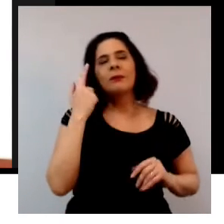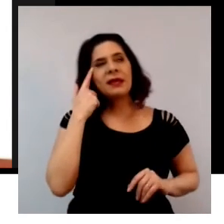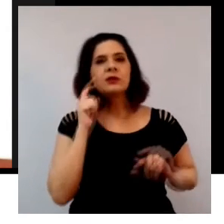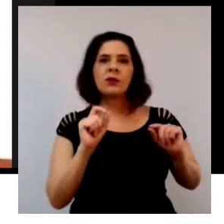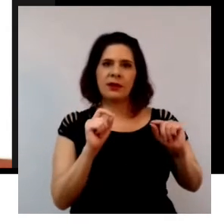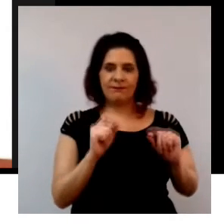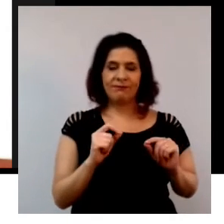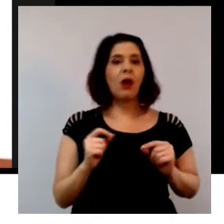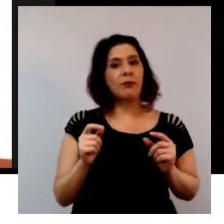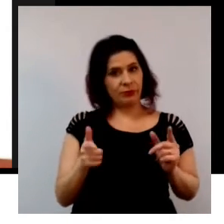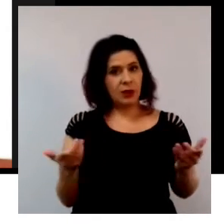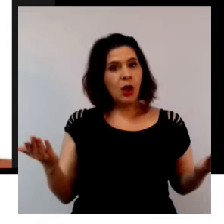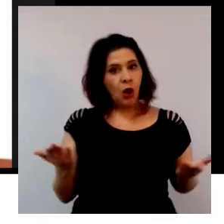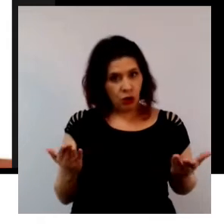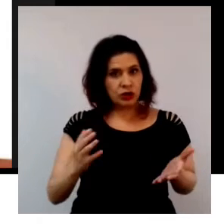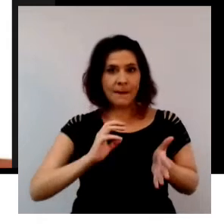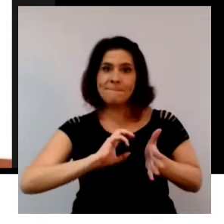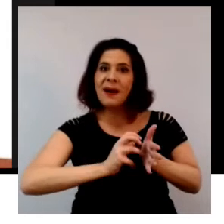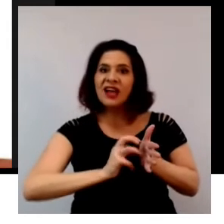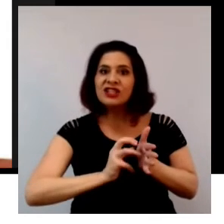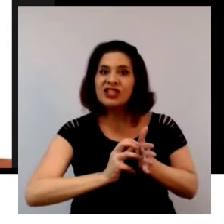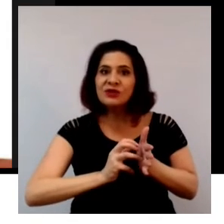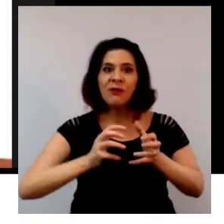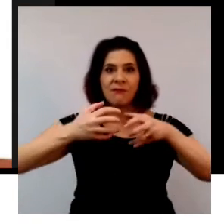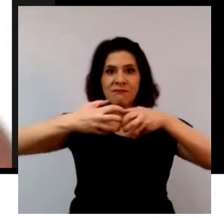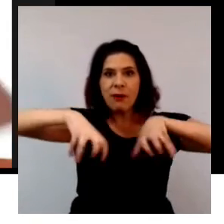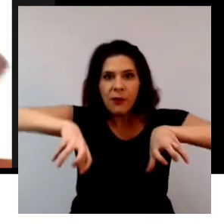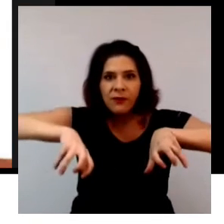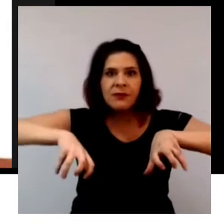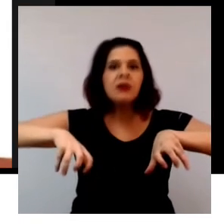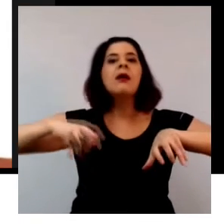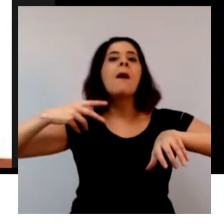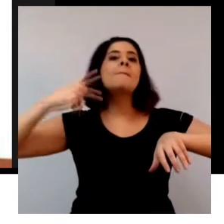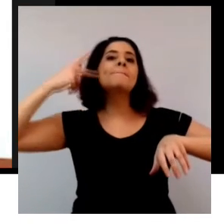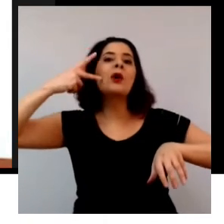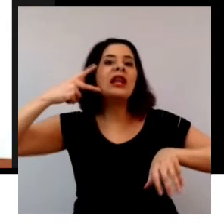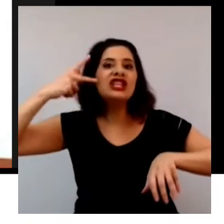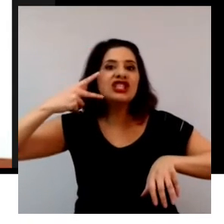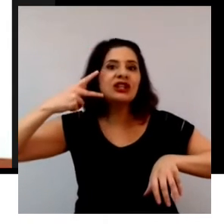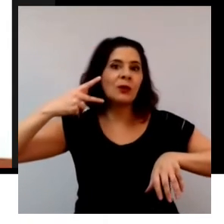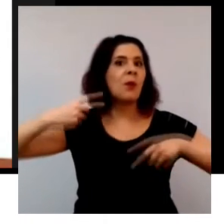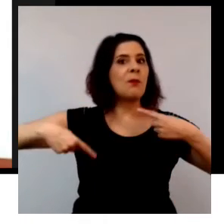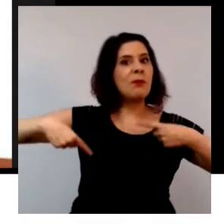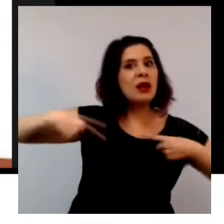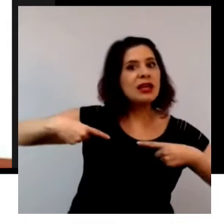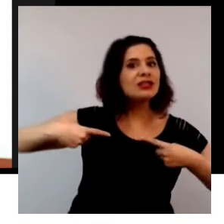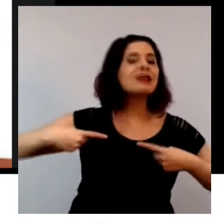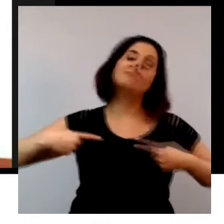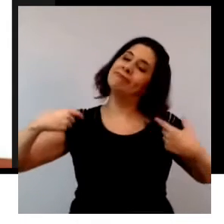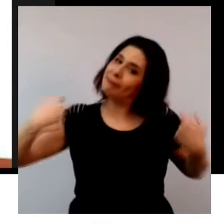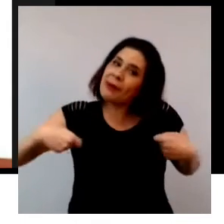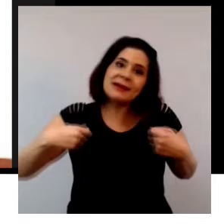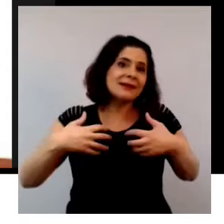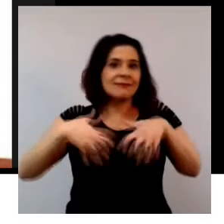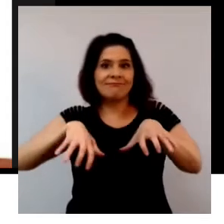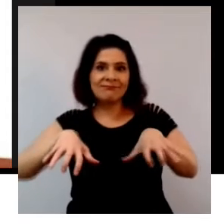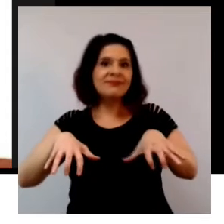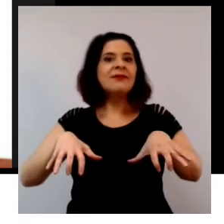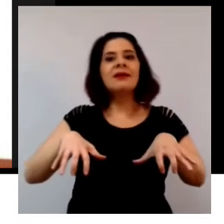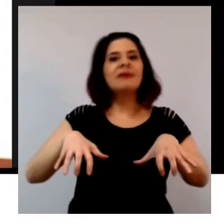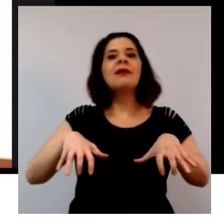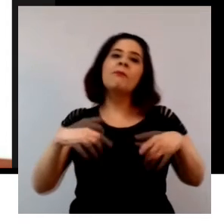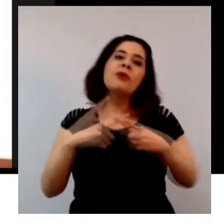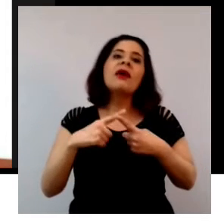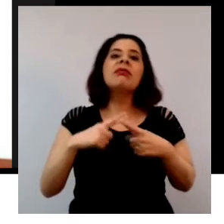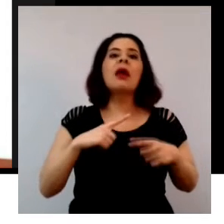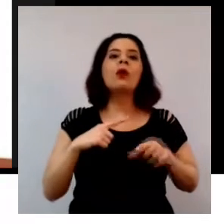política é polarização, né? Senão não precisaria existir política. Por que existe política? Para justamente acomodar os polos, né? Que